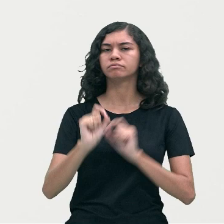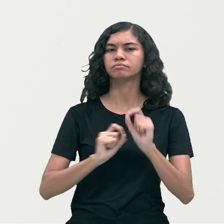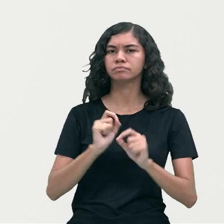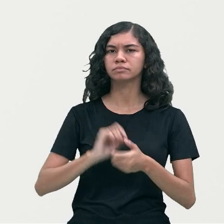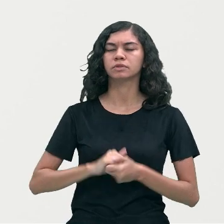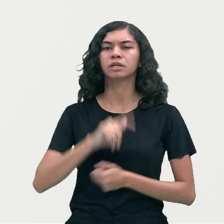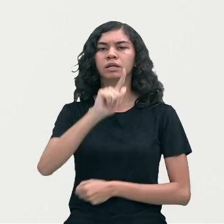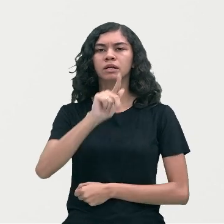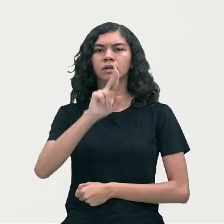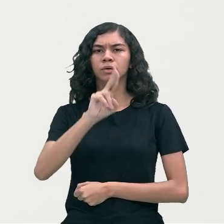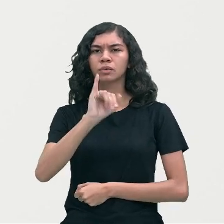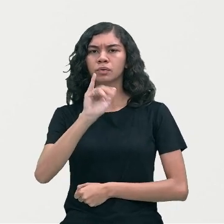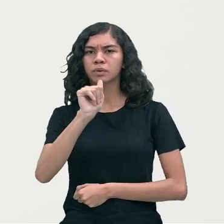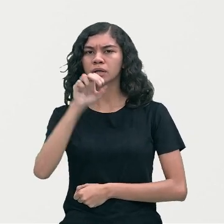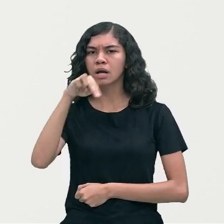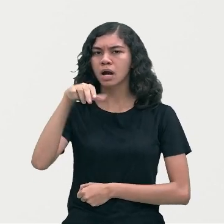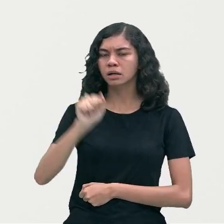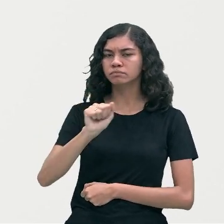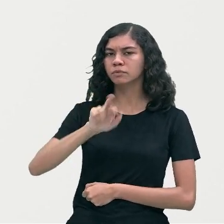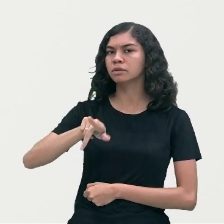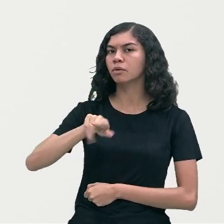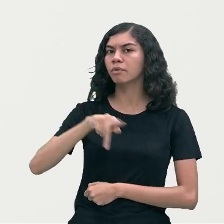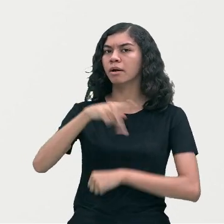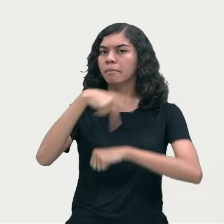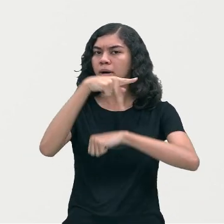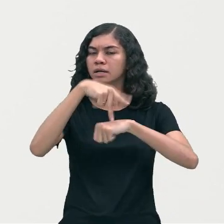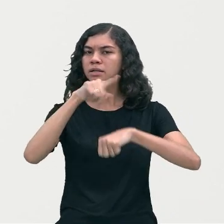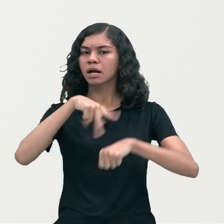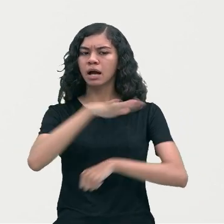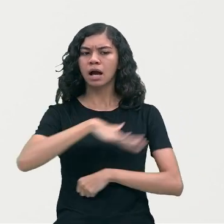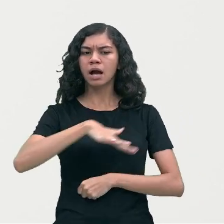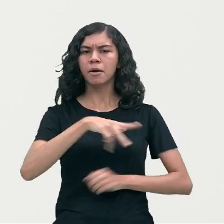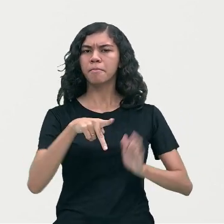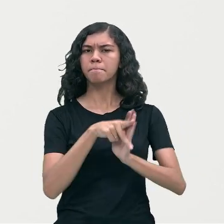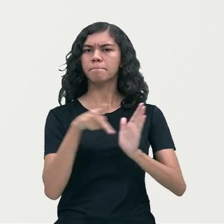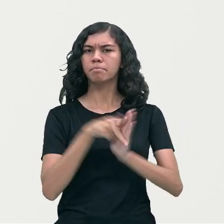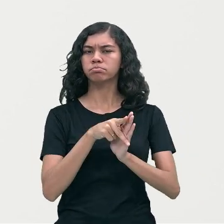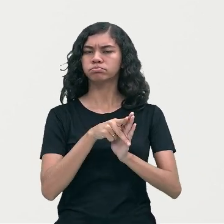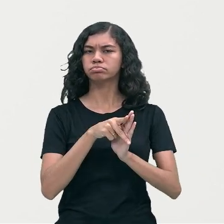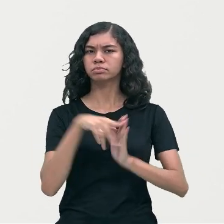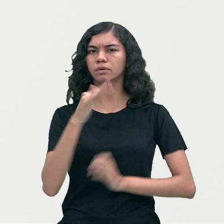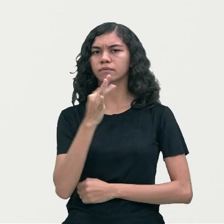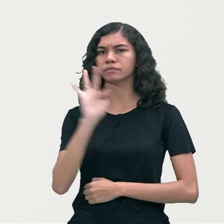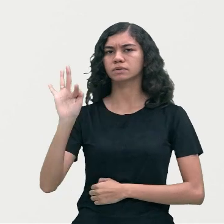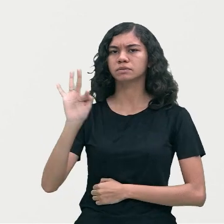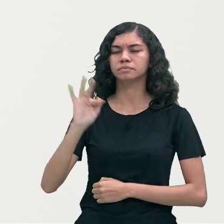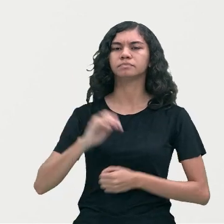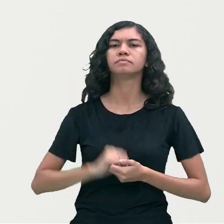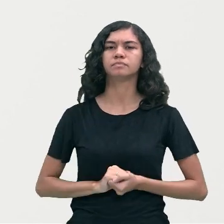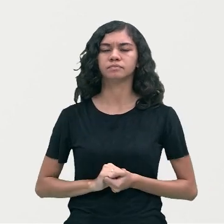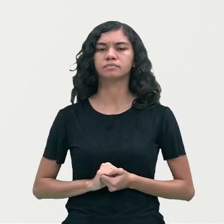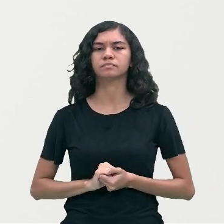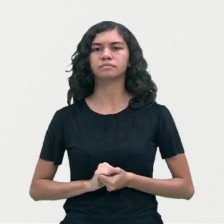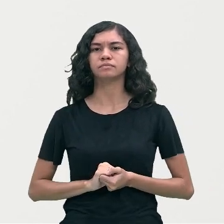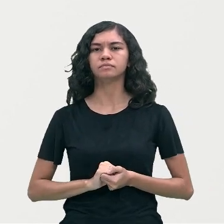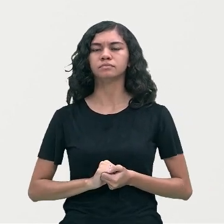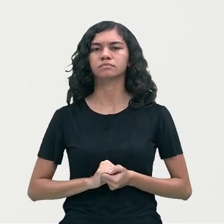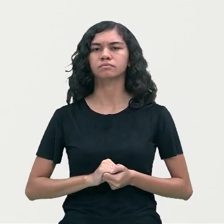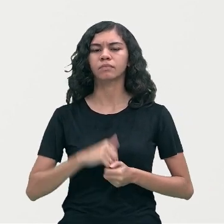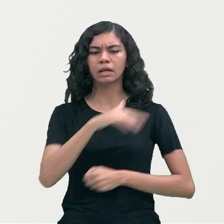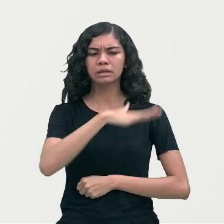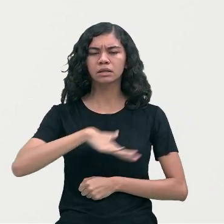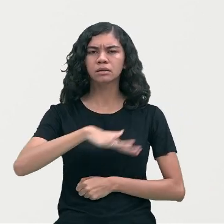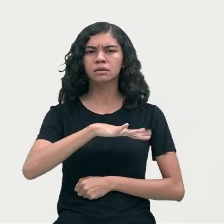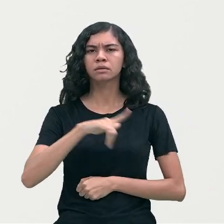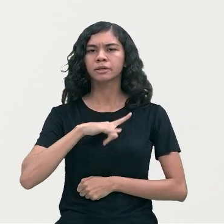é país, ela é um território ultramarino da França. Então, também há dentro desse território a presença